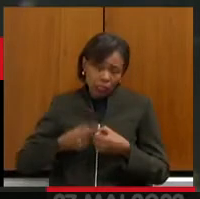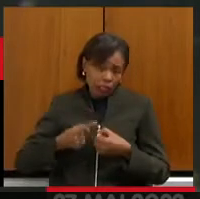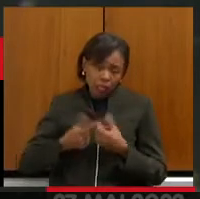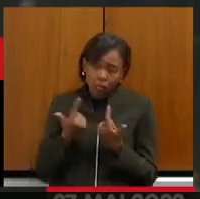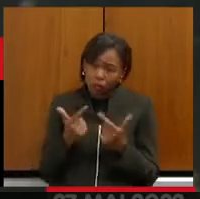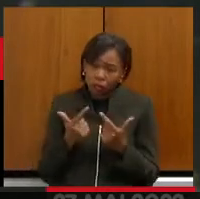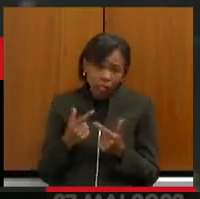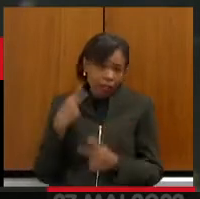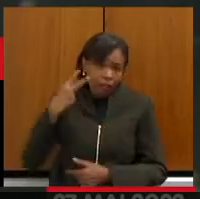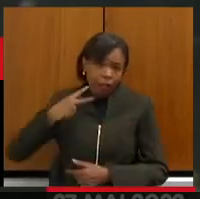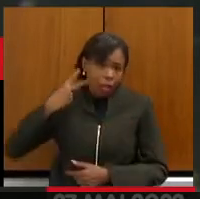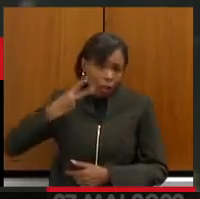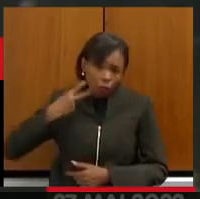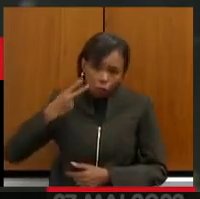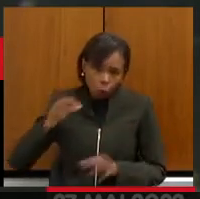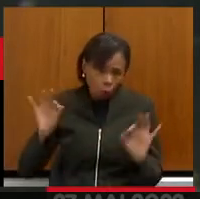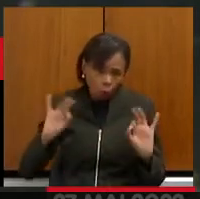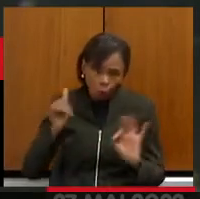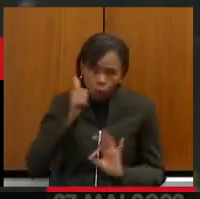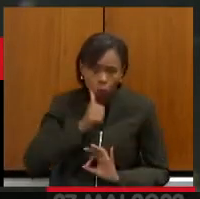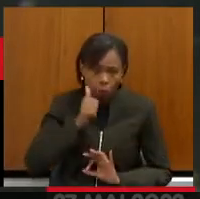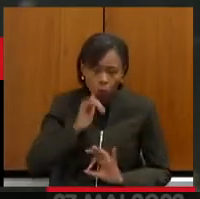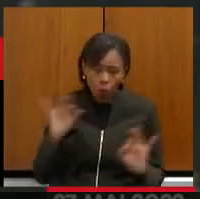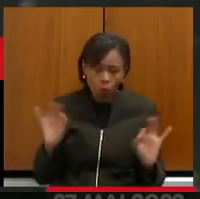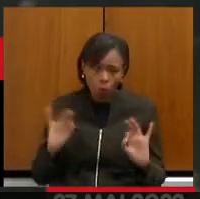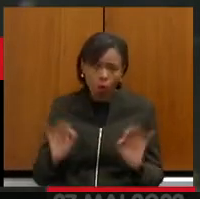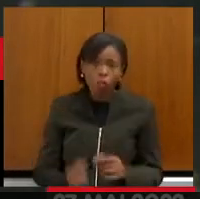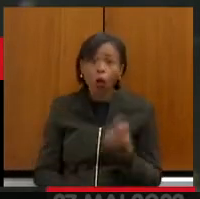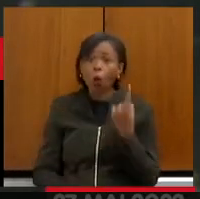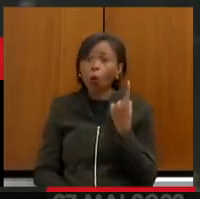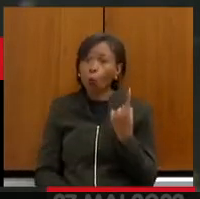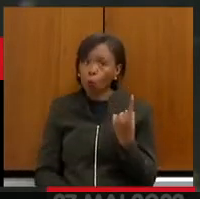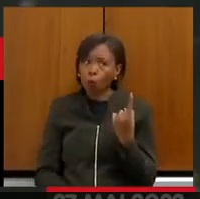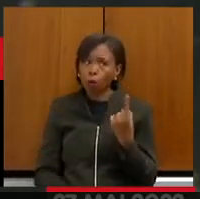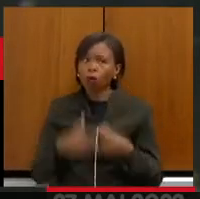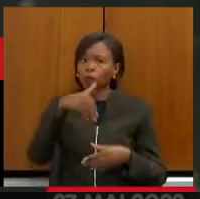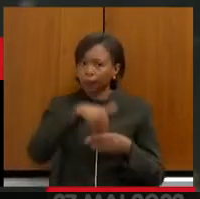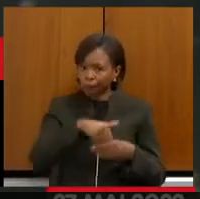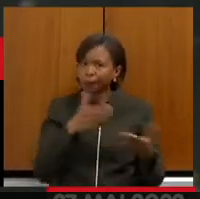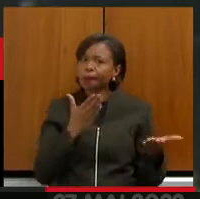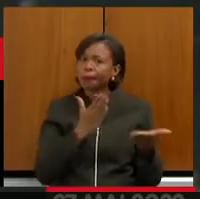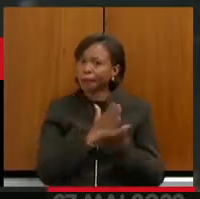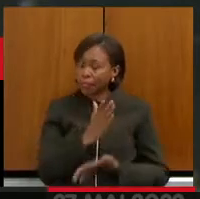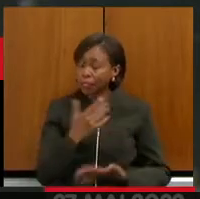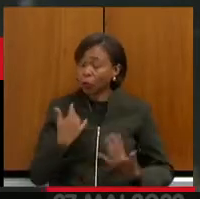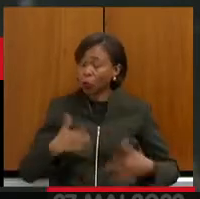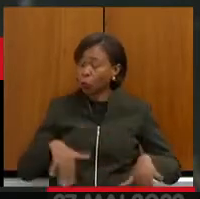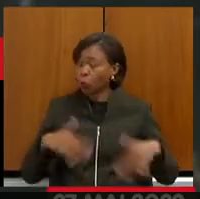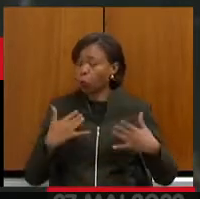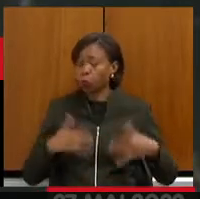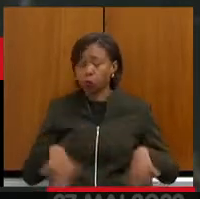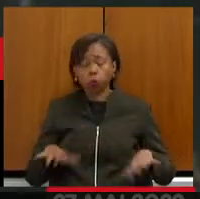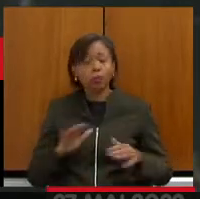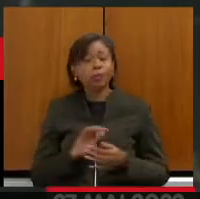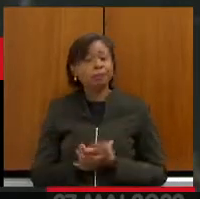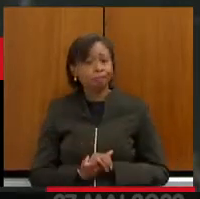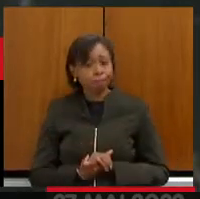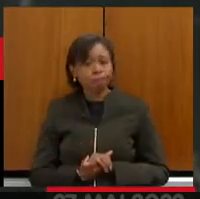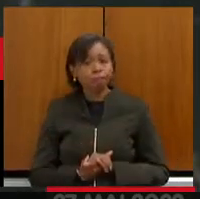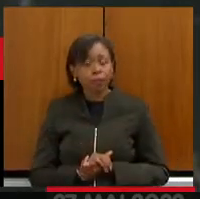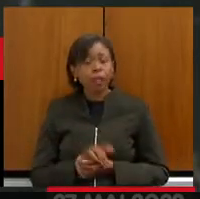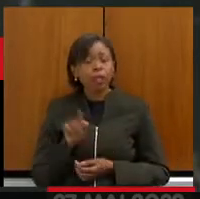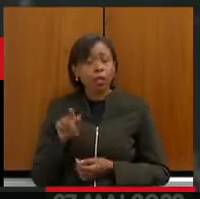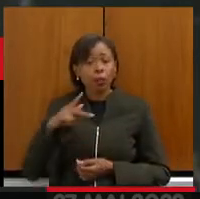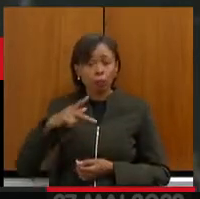vereadora na Câmara hoje na minha cidade nós temos uma vereadora Eleita com muito custo né e o